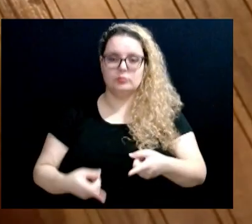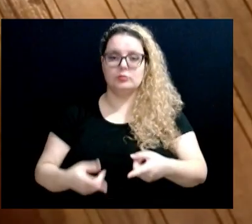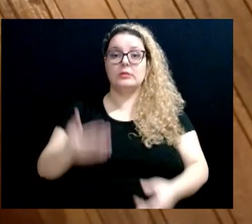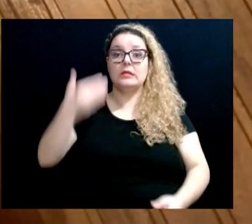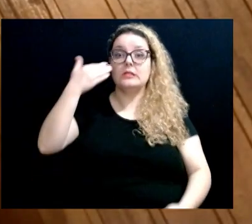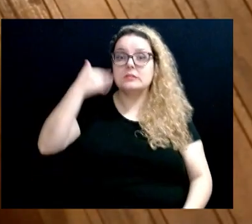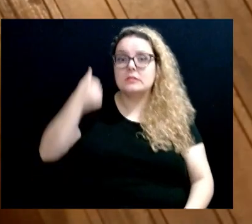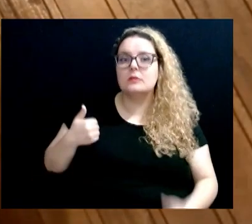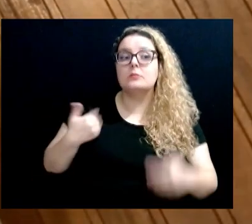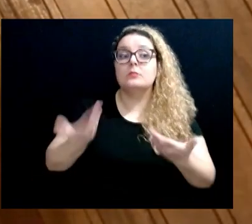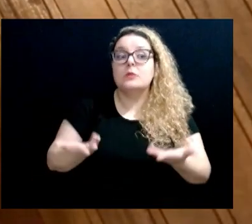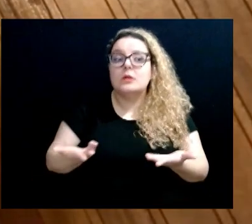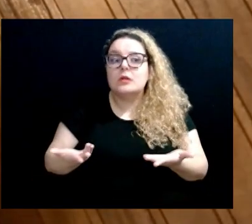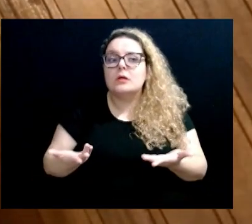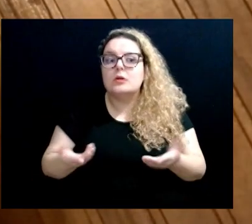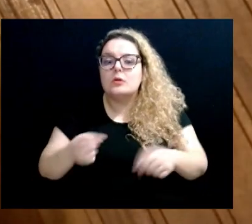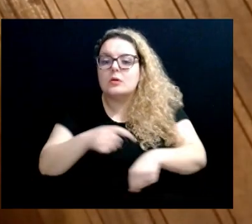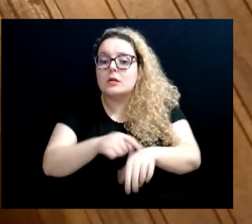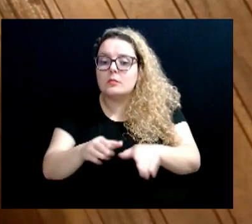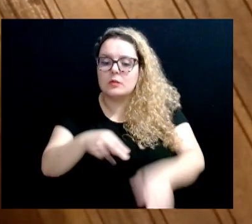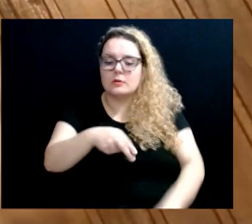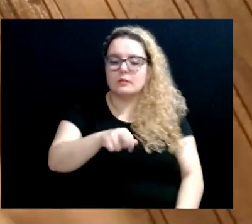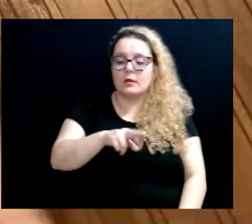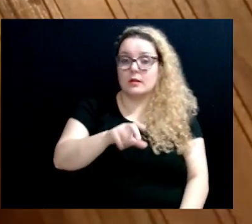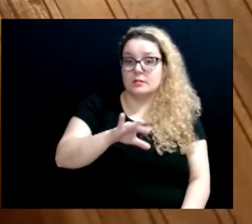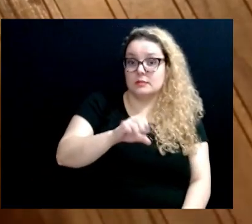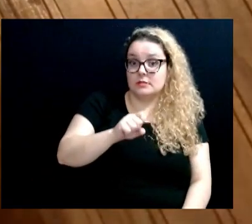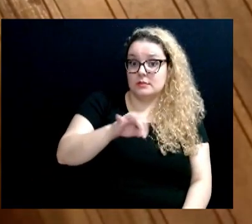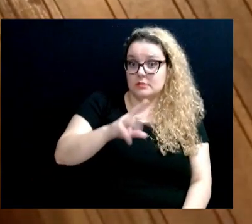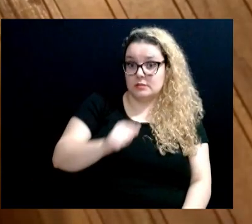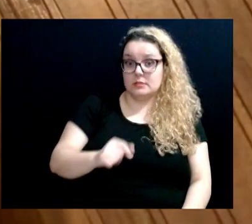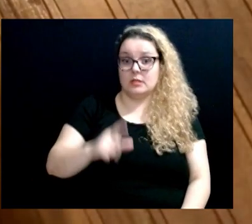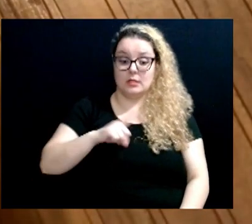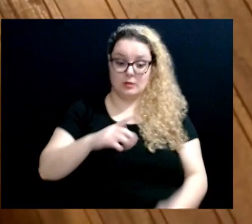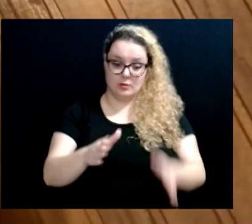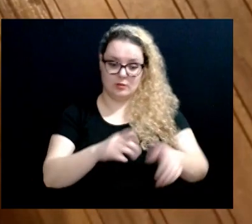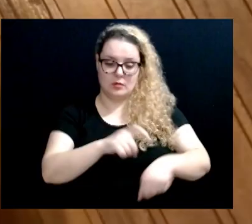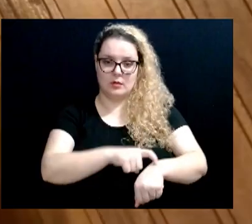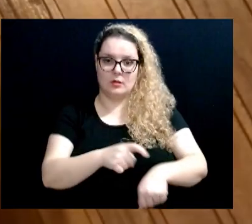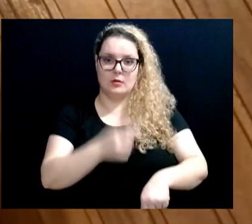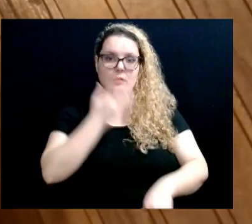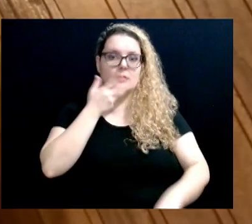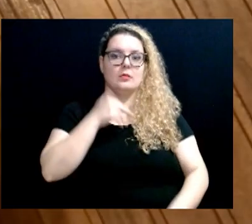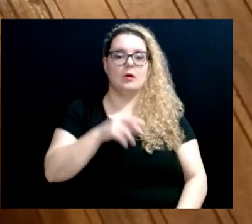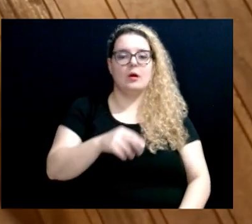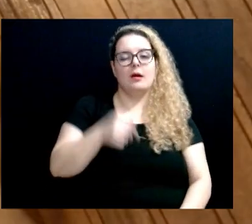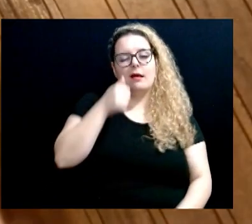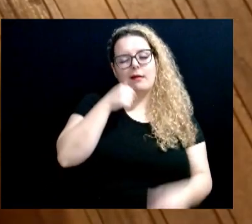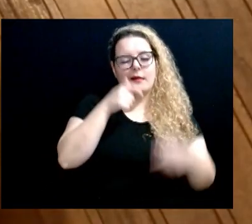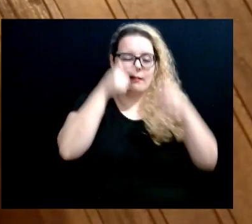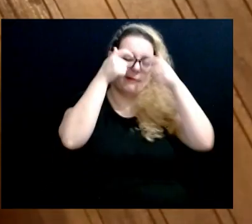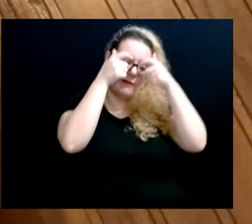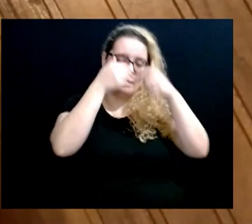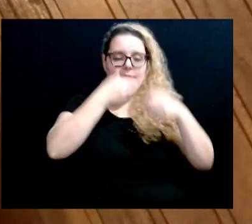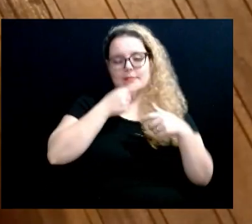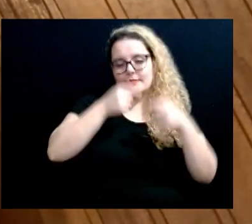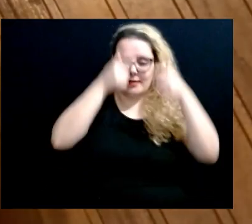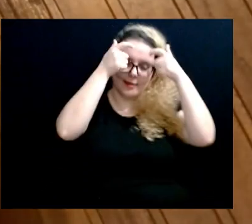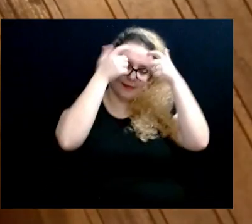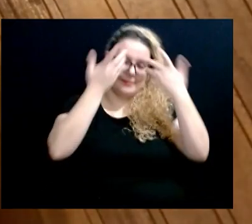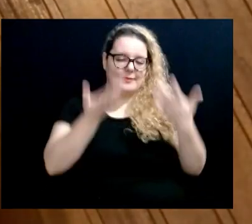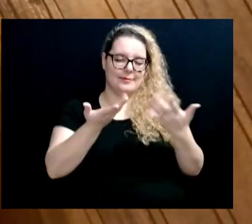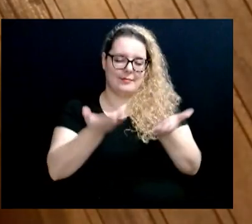narcísica? É um momento que nós temos uma criança que é o reizinho ou a rainha da casa. Aquela criança que, de fato, ela tem